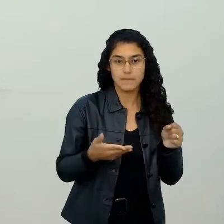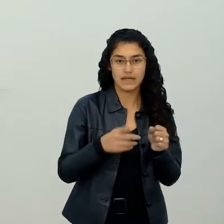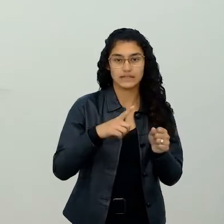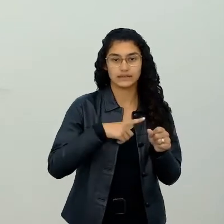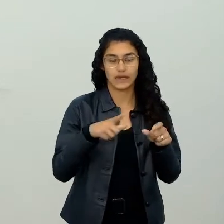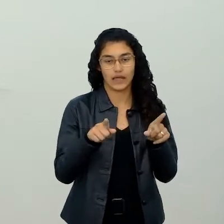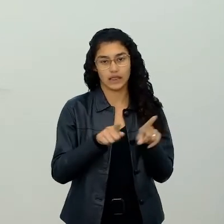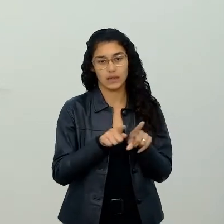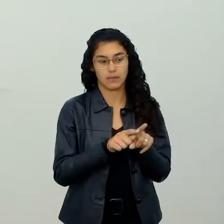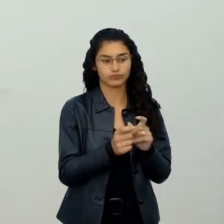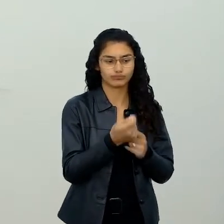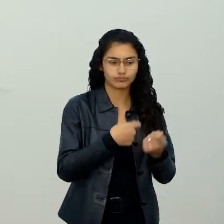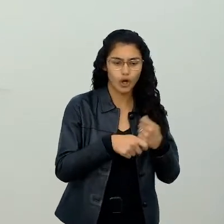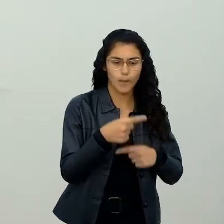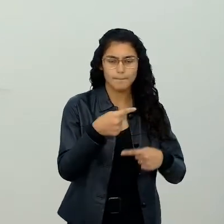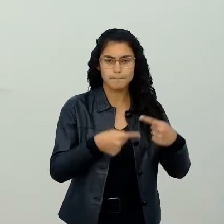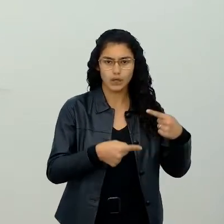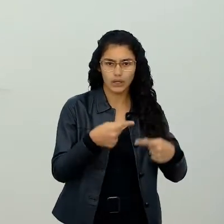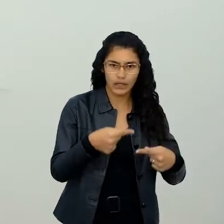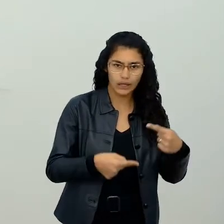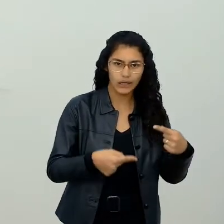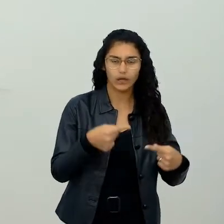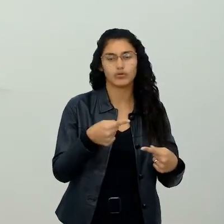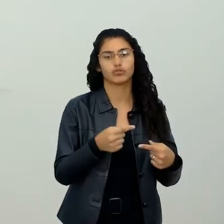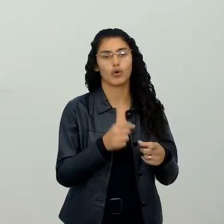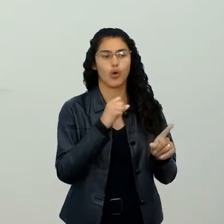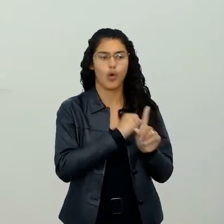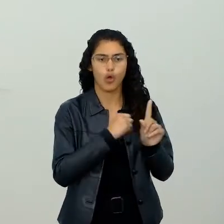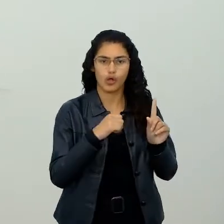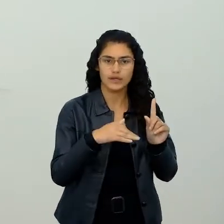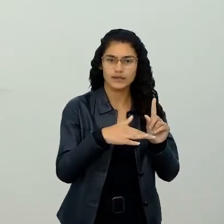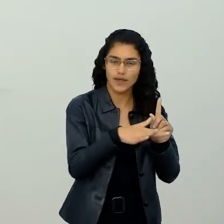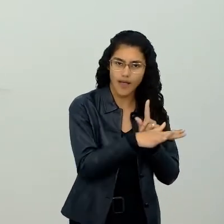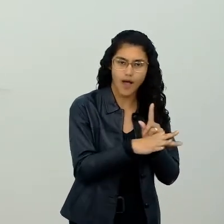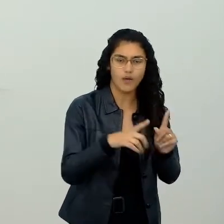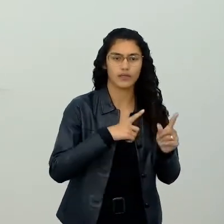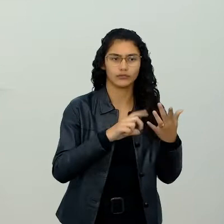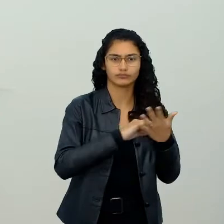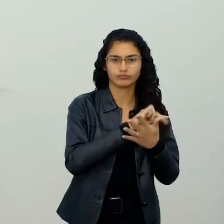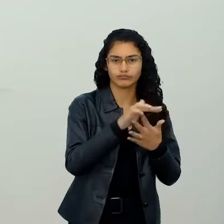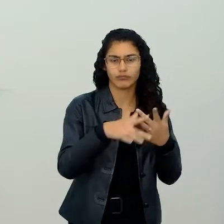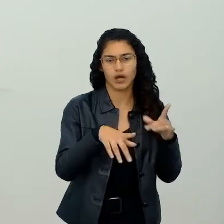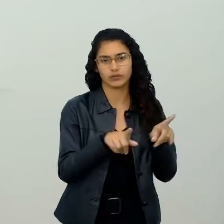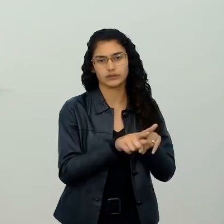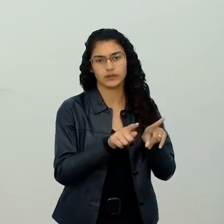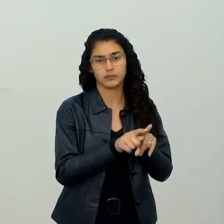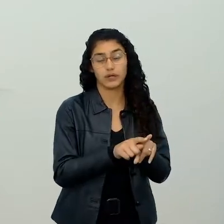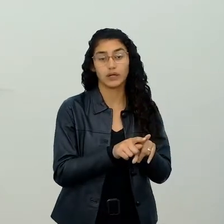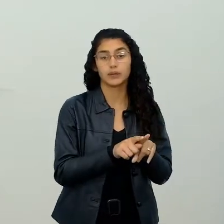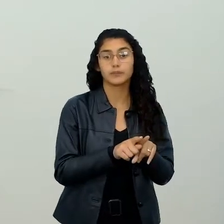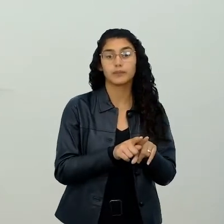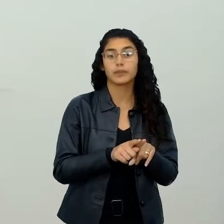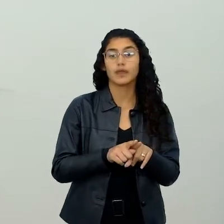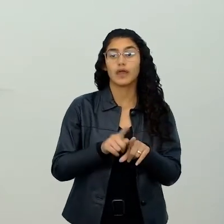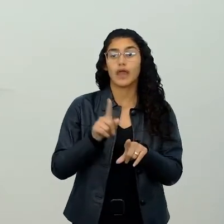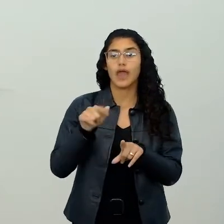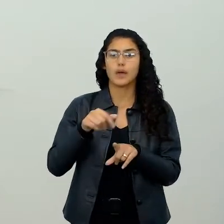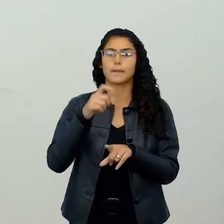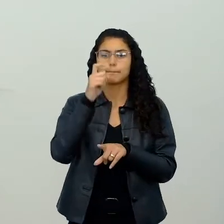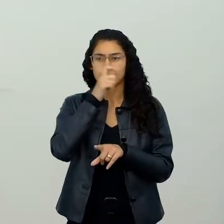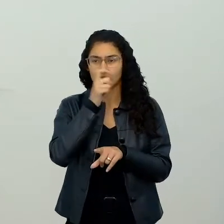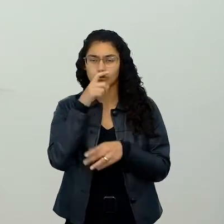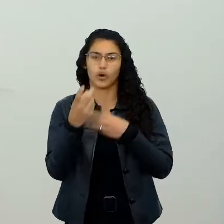privilégios econômicos, políticos, sociais e etc., é uma farsa, né? Como